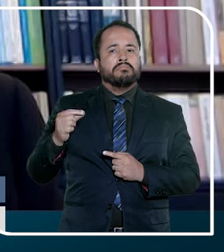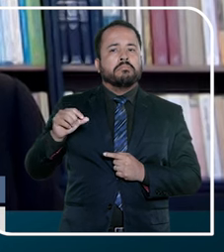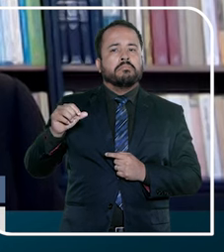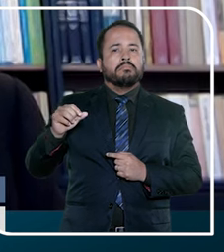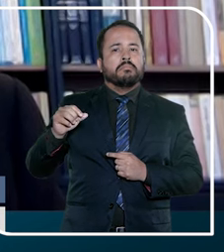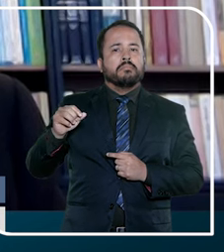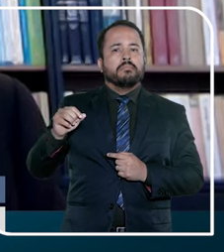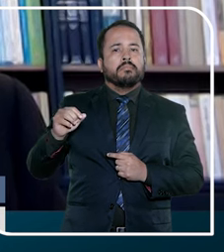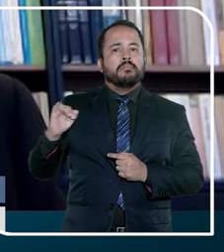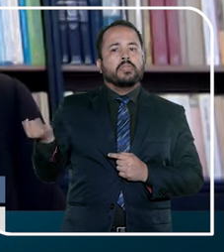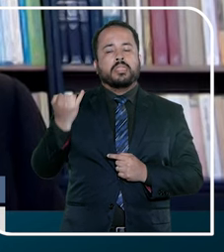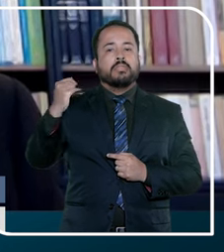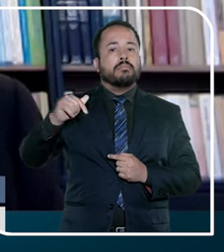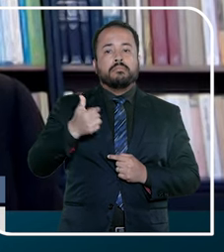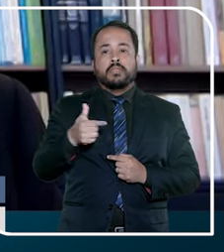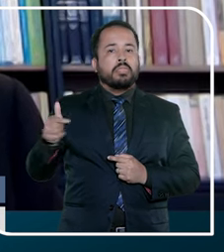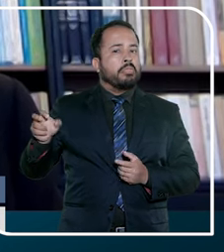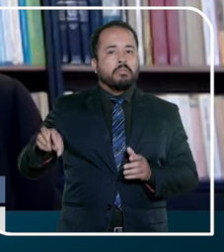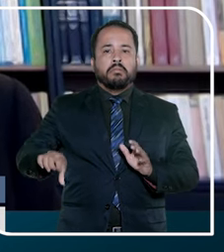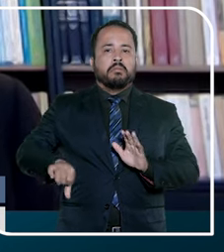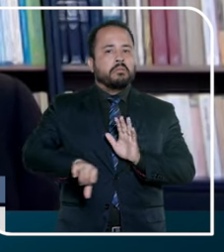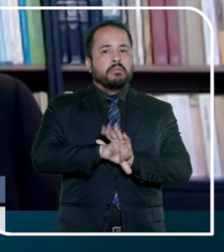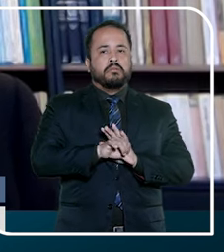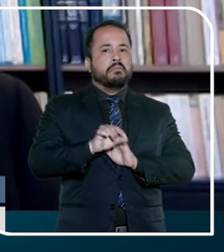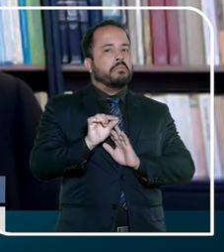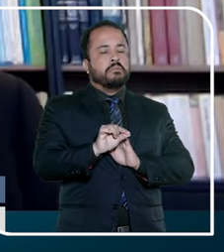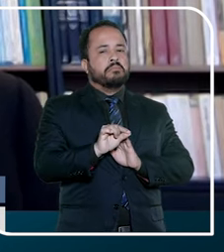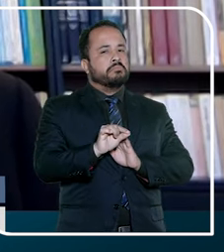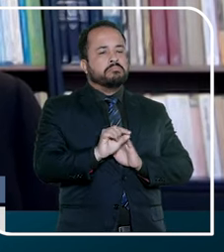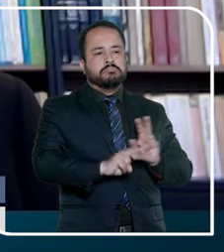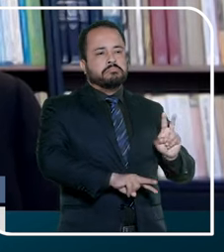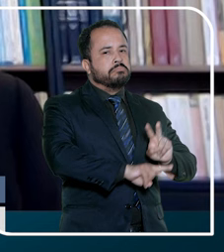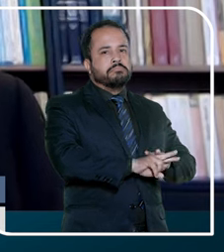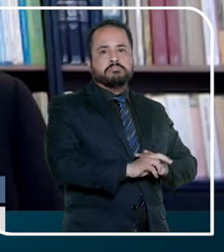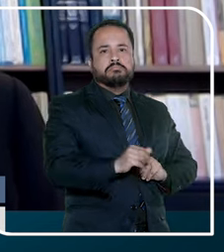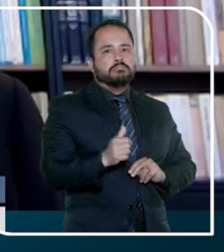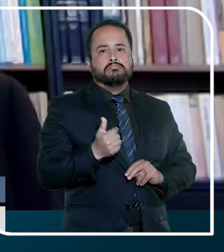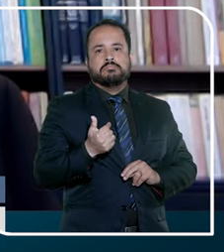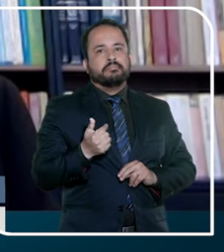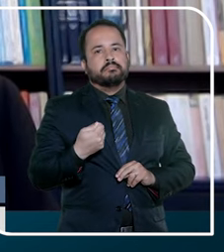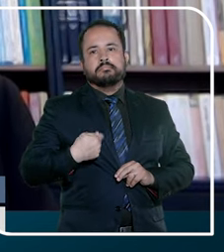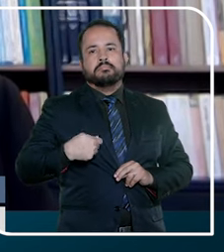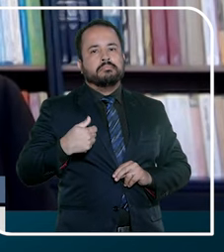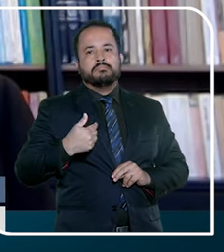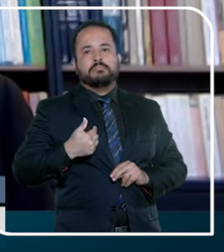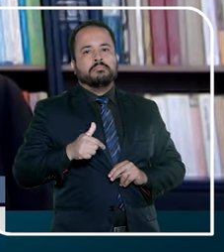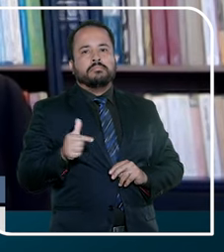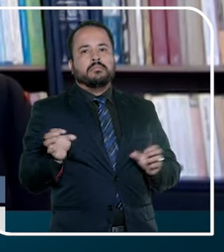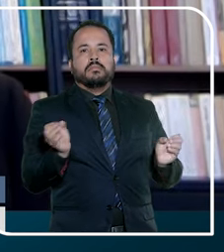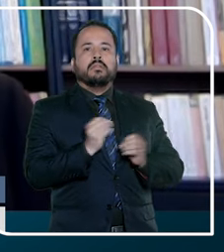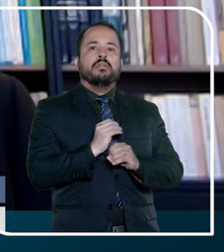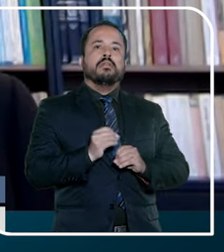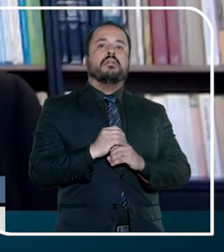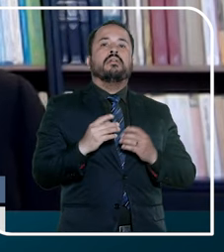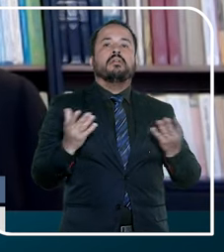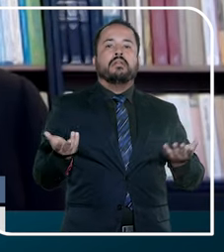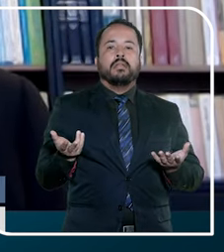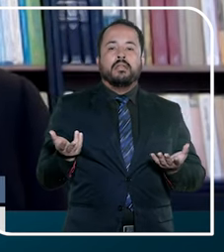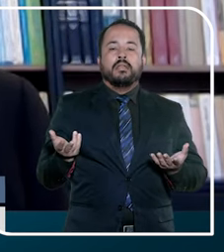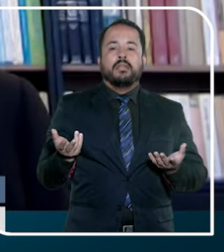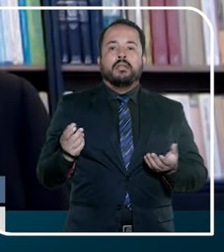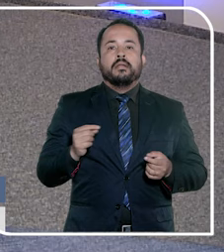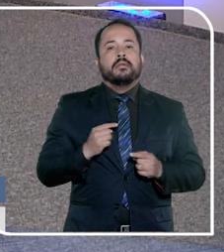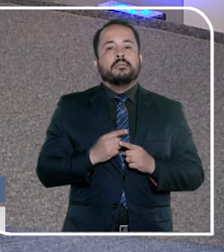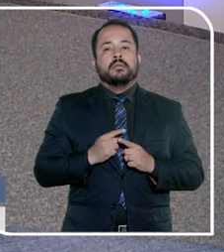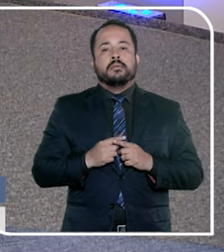que teve com objeto a evasão daquele valor o Eu sei que não é exatamente o mesmo caso mas isso